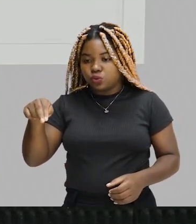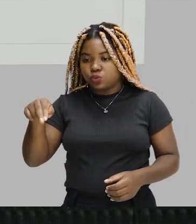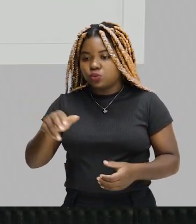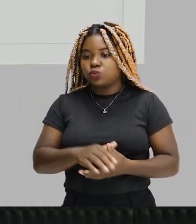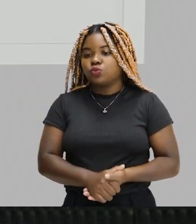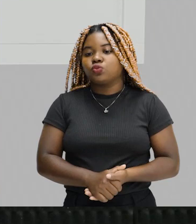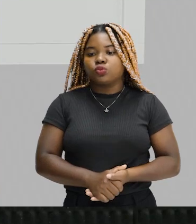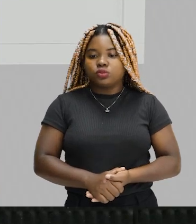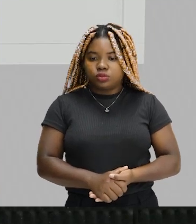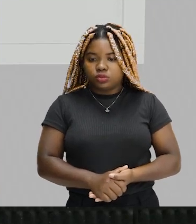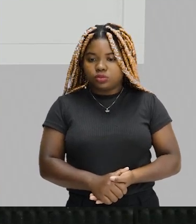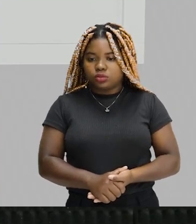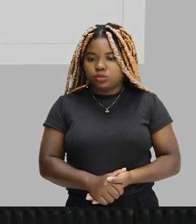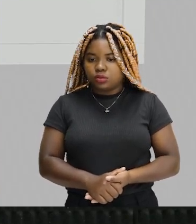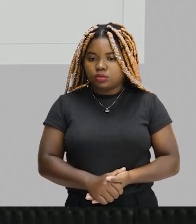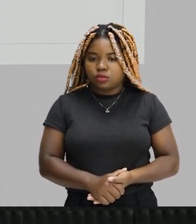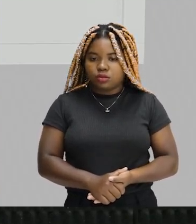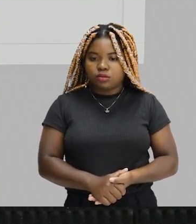Certo? O nêutron também.